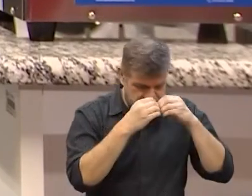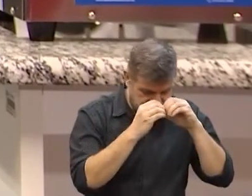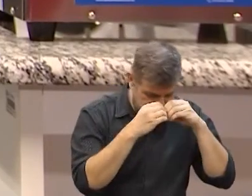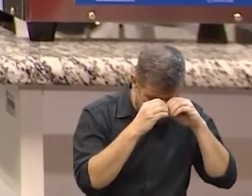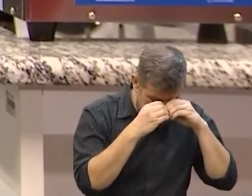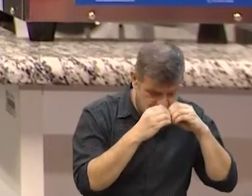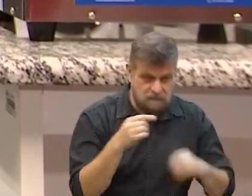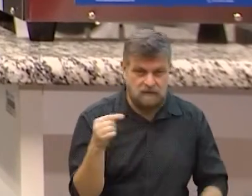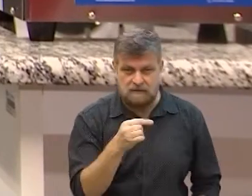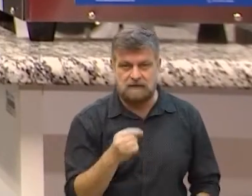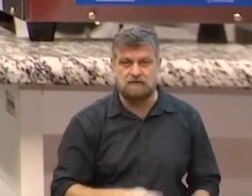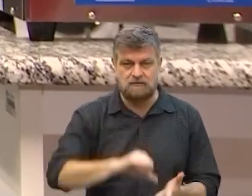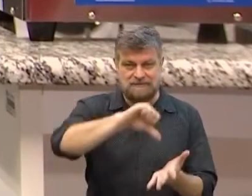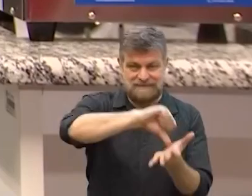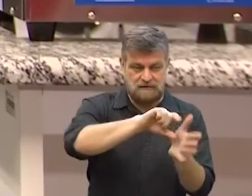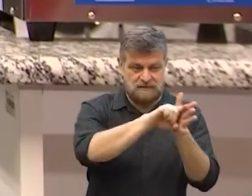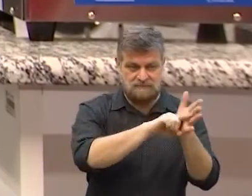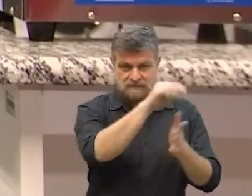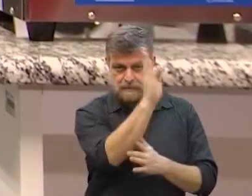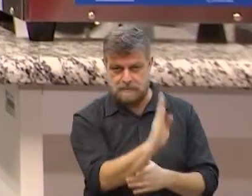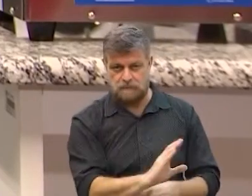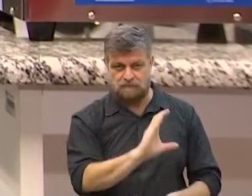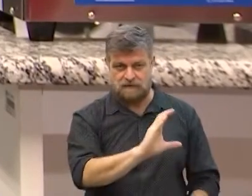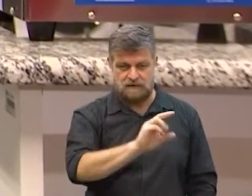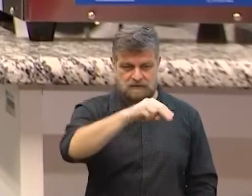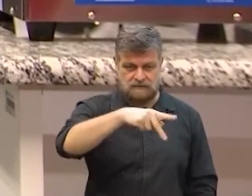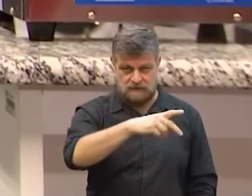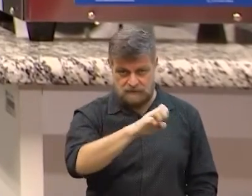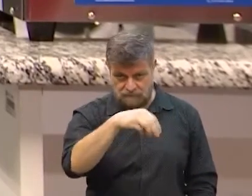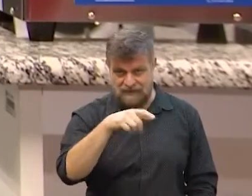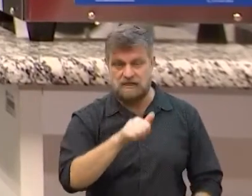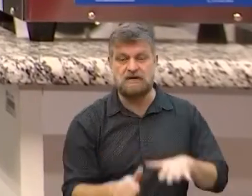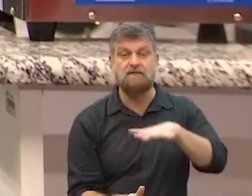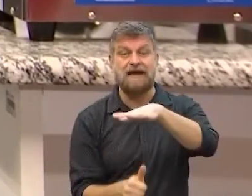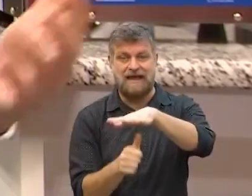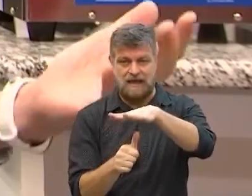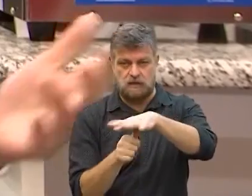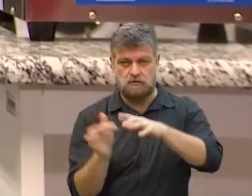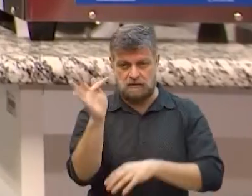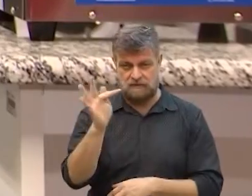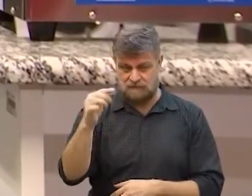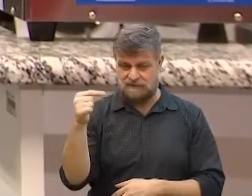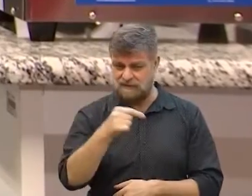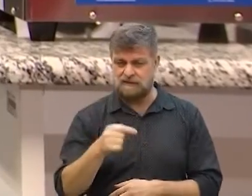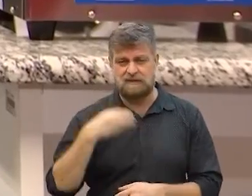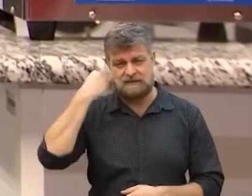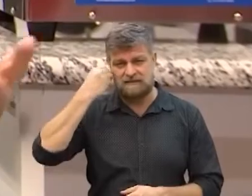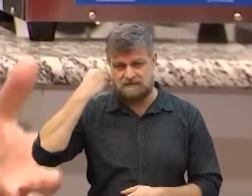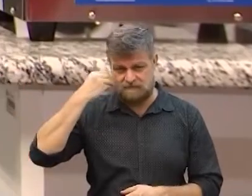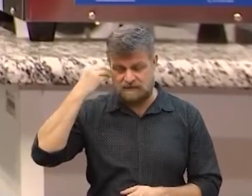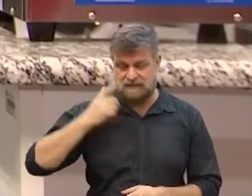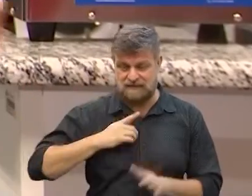Luz Síncrona, lá do CNEPEM, foi reitor da UFABC, ou seja, ele tem uma grande